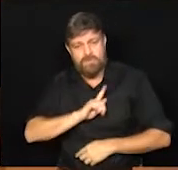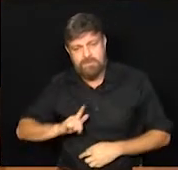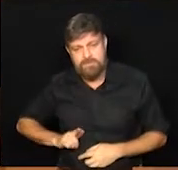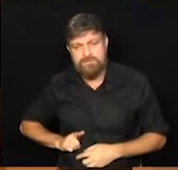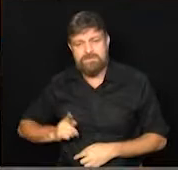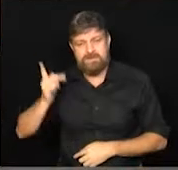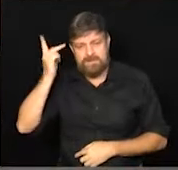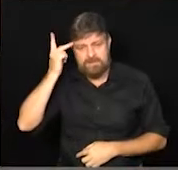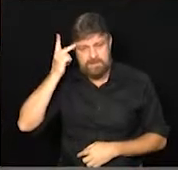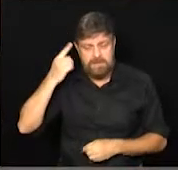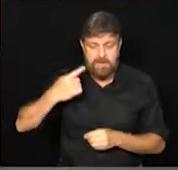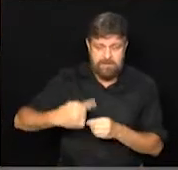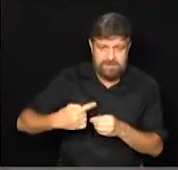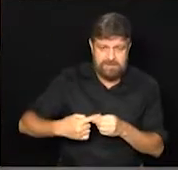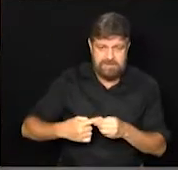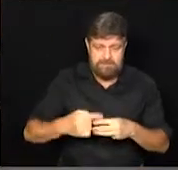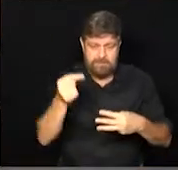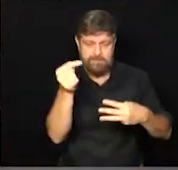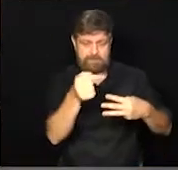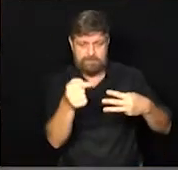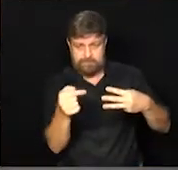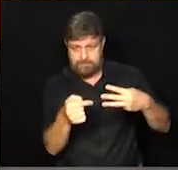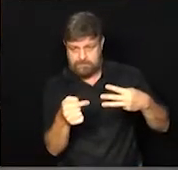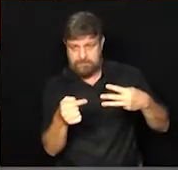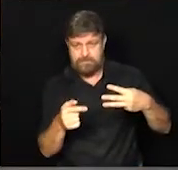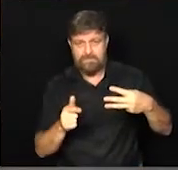União, Estado e município, de